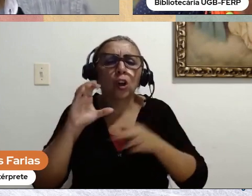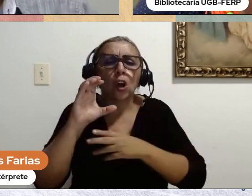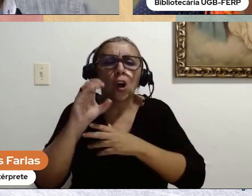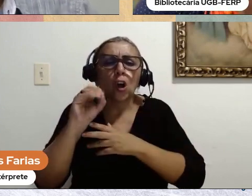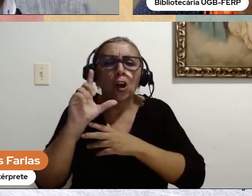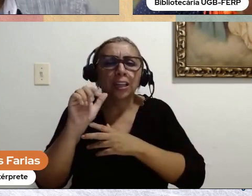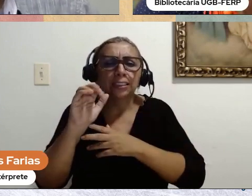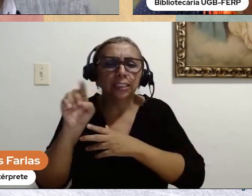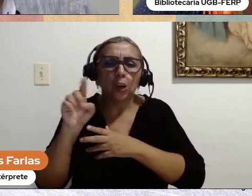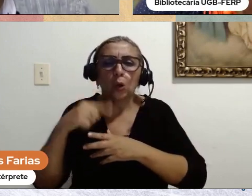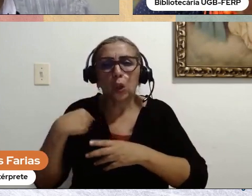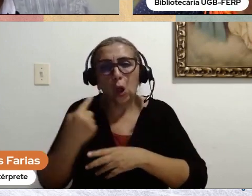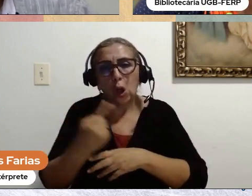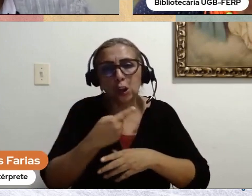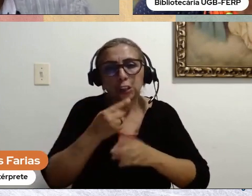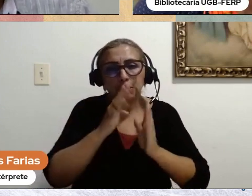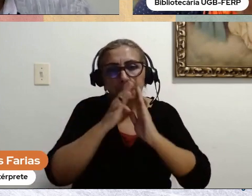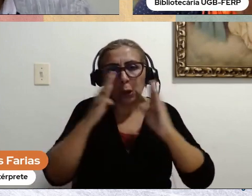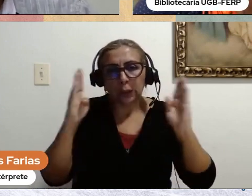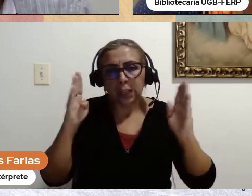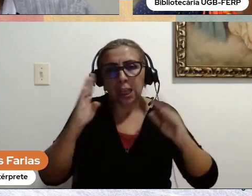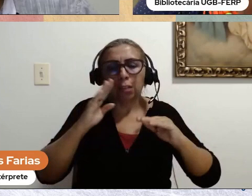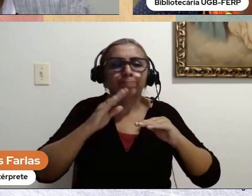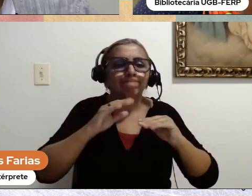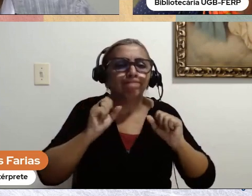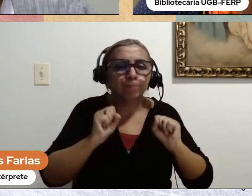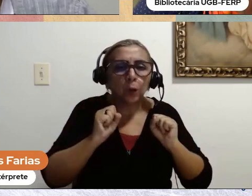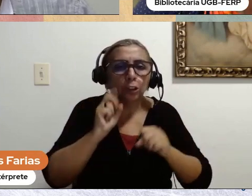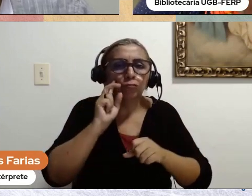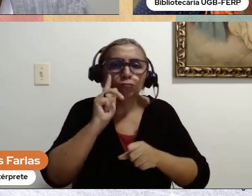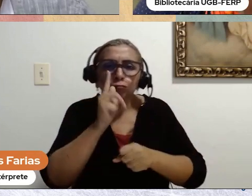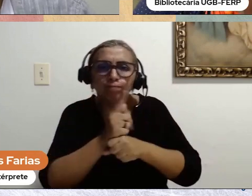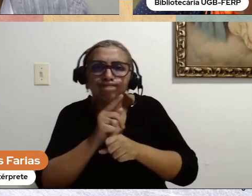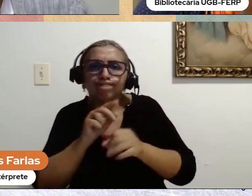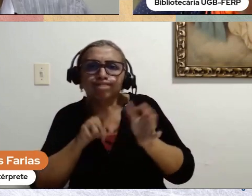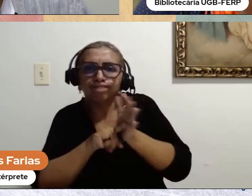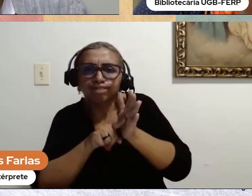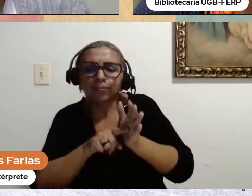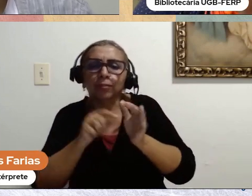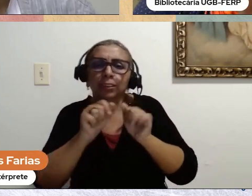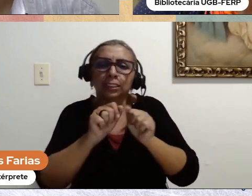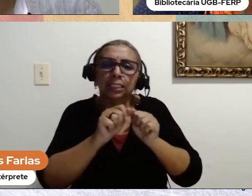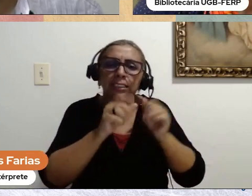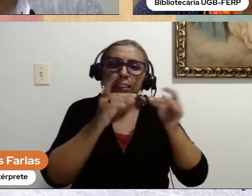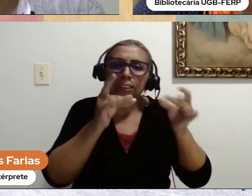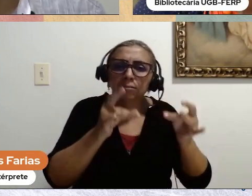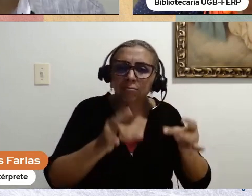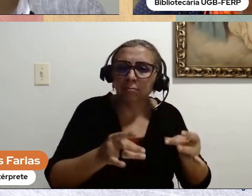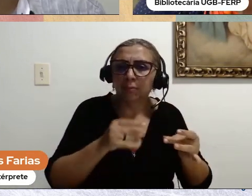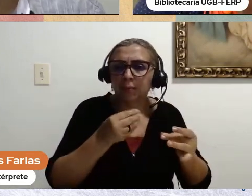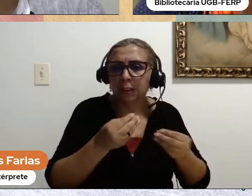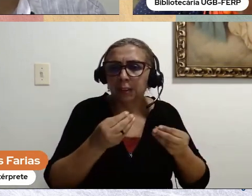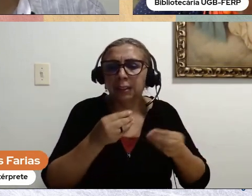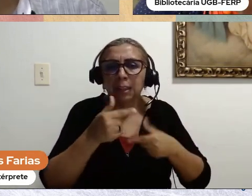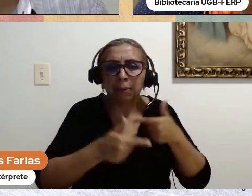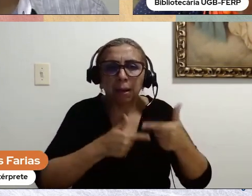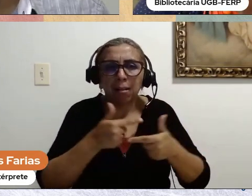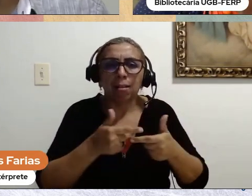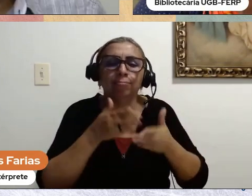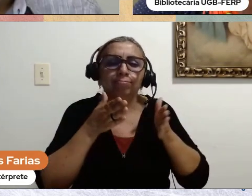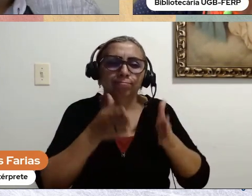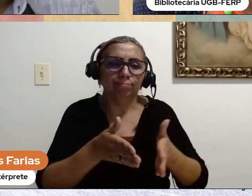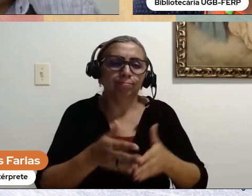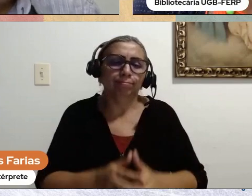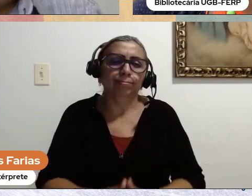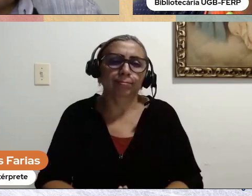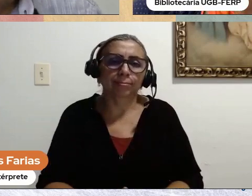como bibliotecário, pode sim, né, gerenciar. Sim, sim. É, fazer a descrição, enfim, trabalhar com afinco.